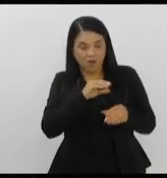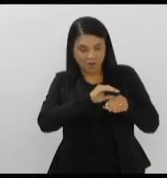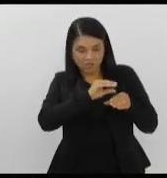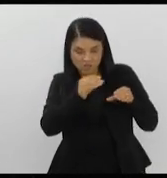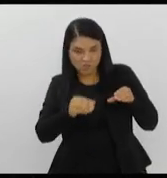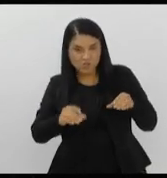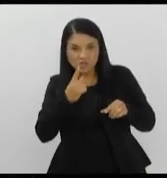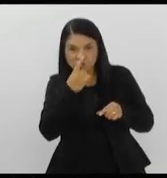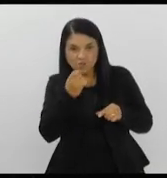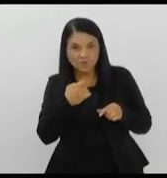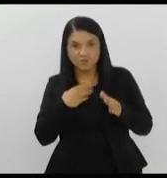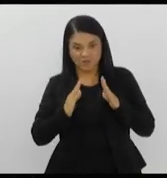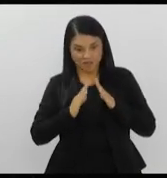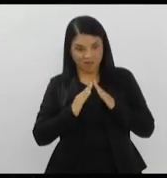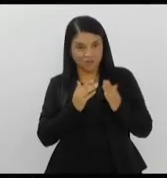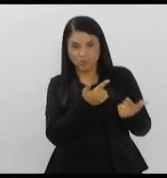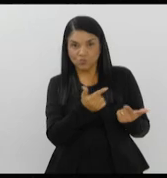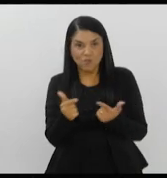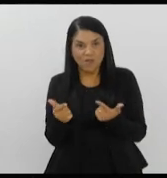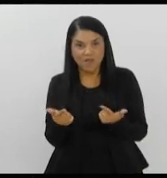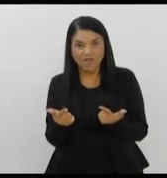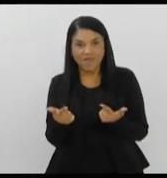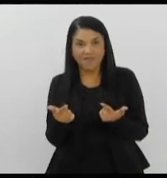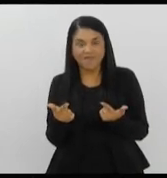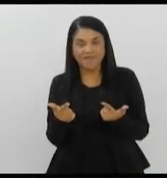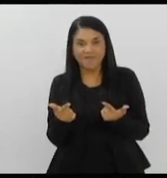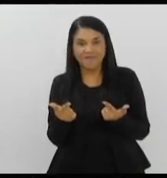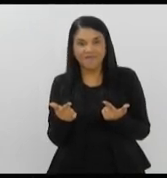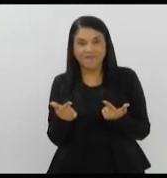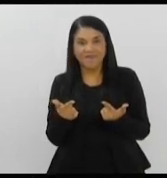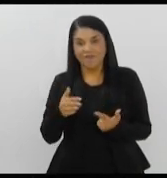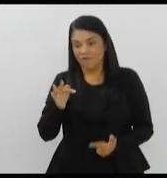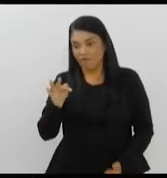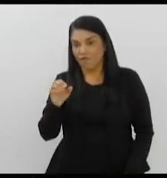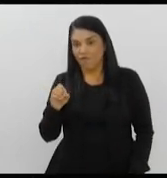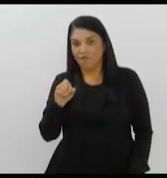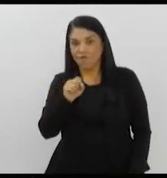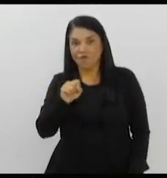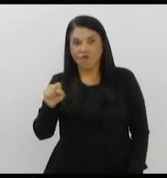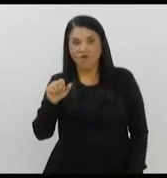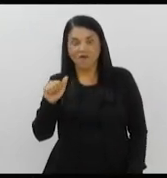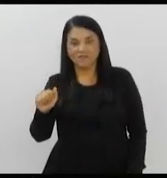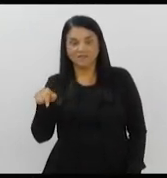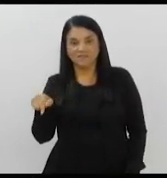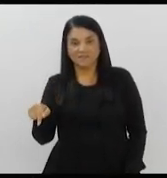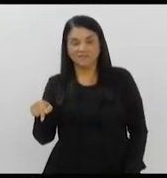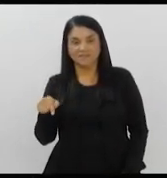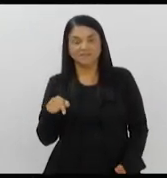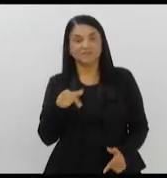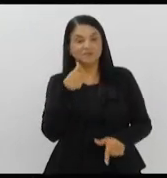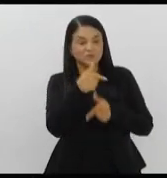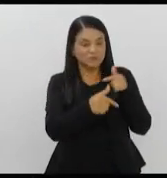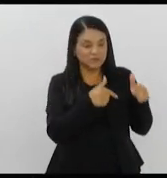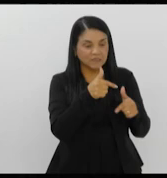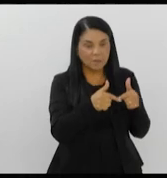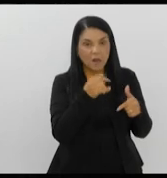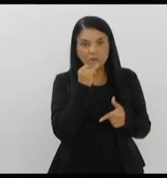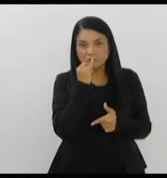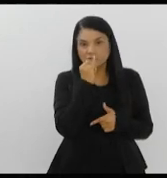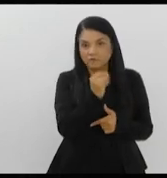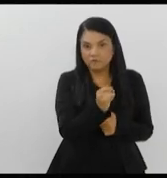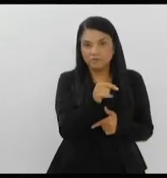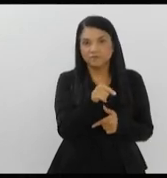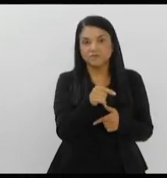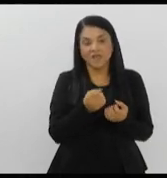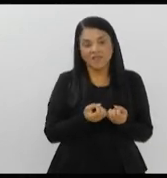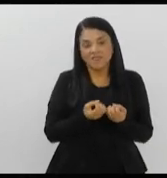limpar. Eles dizem que o serviço, que a concessão, se trata apenas de concessão e